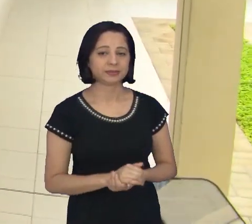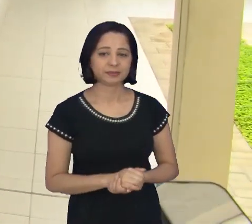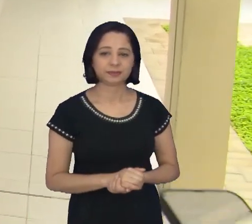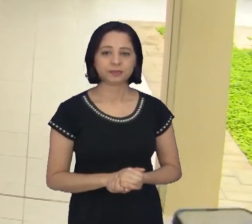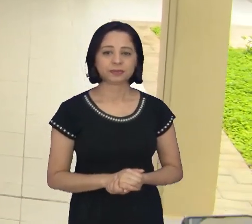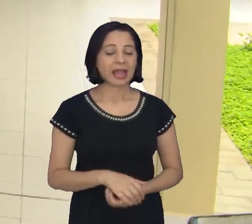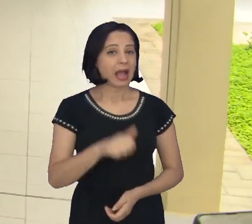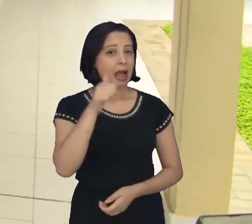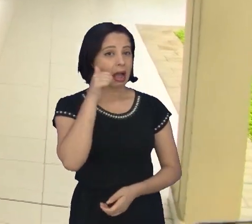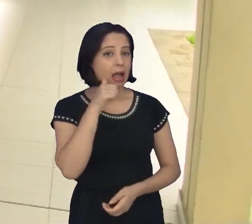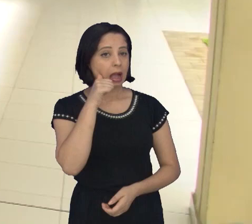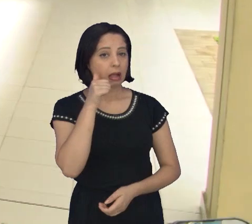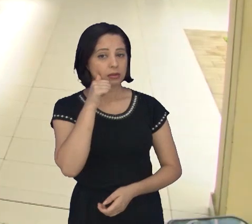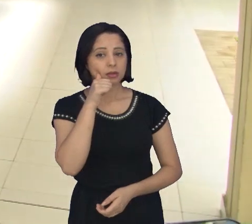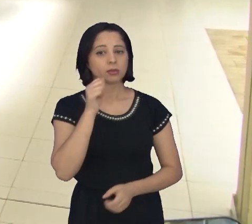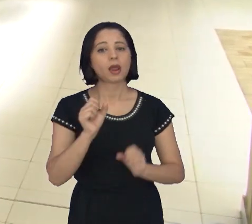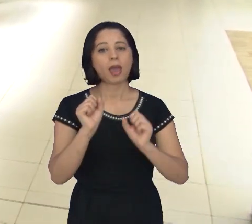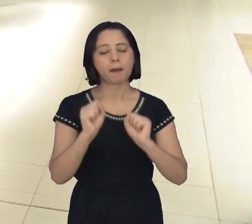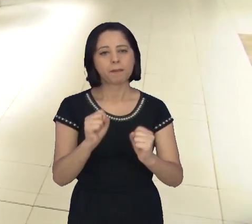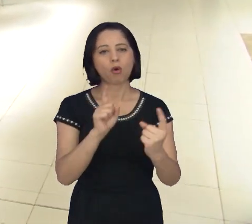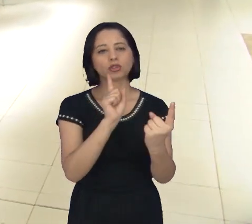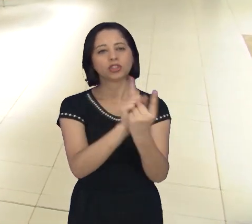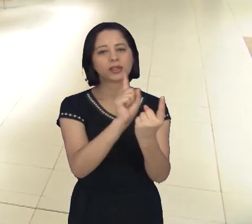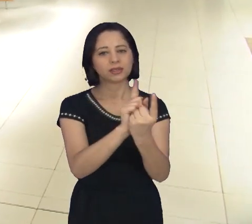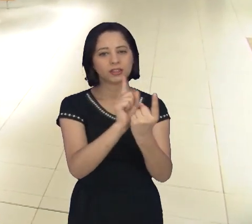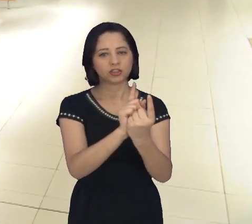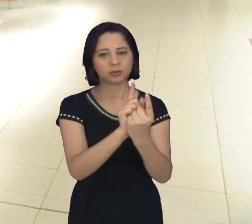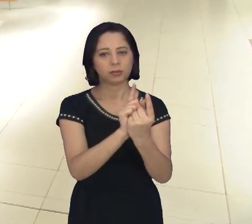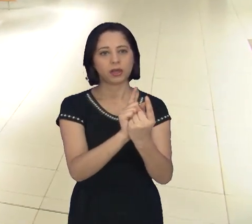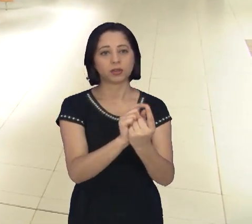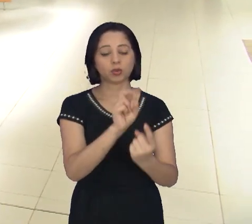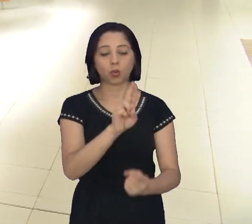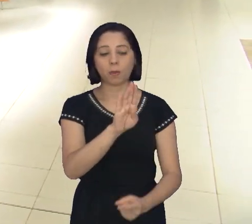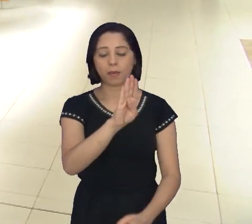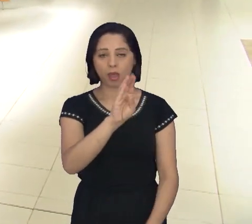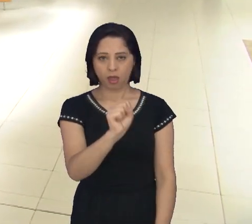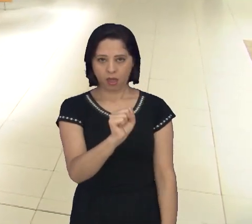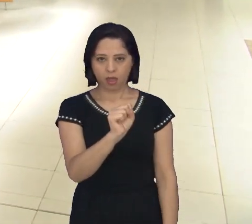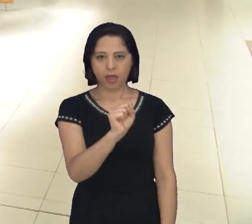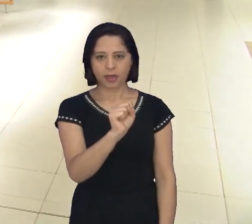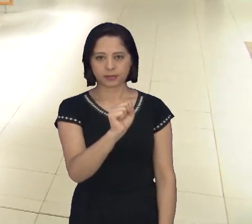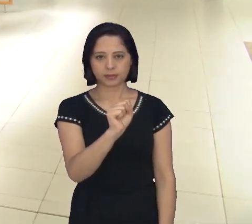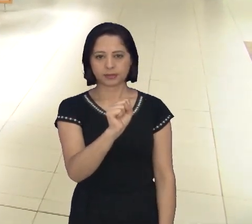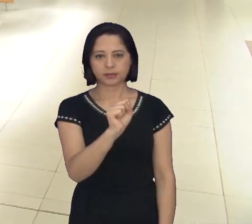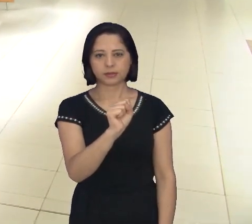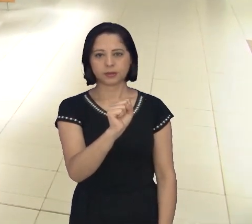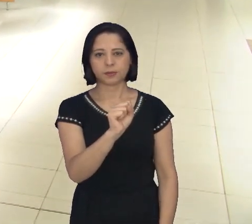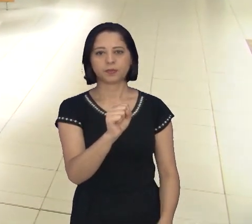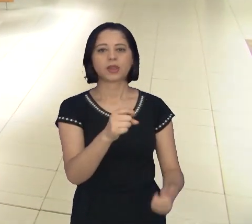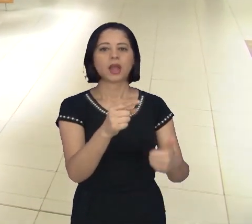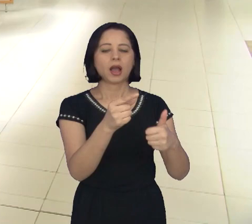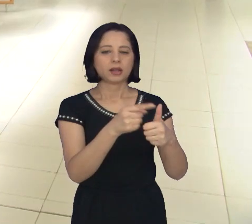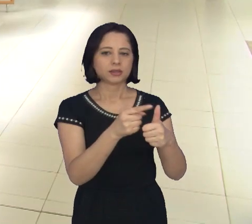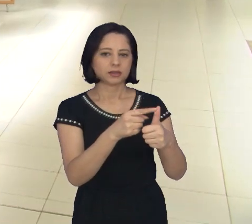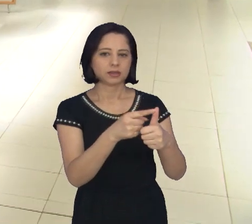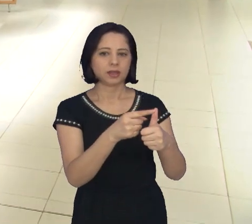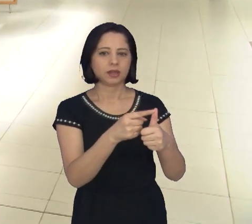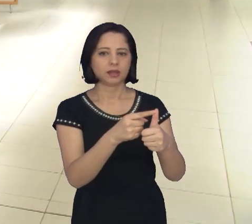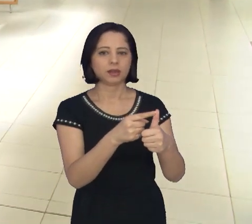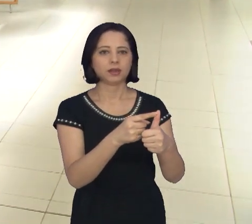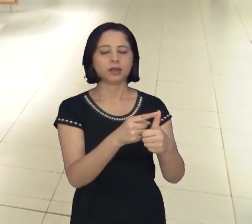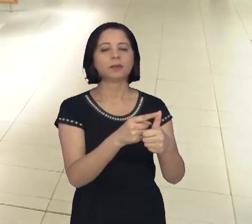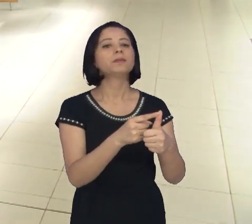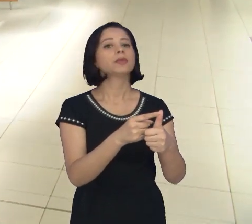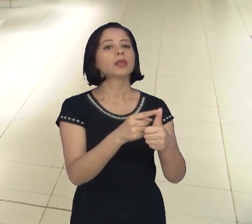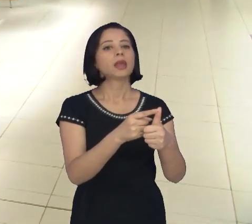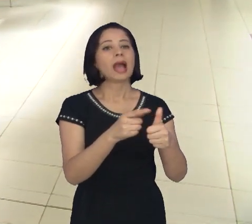a mulher ela pode buscar esse atendimento na unidade básica de saúde. Os serviços prestados são de